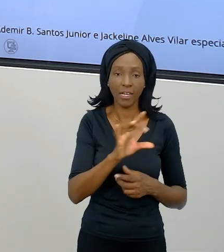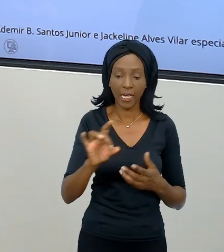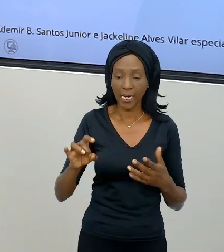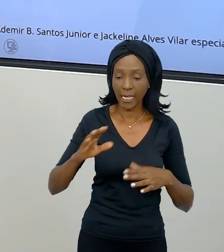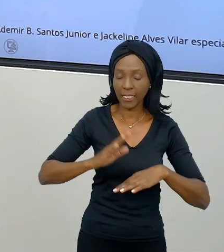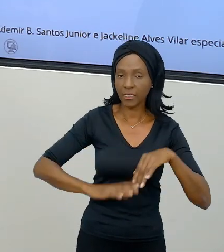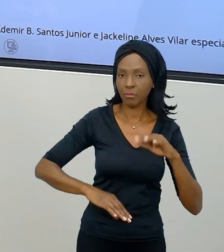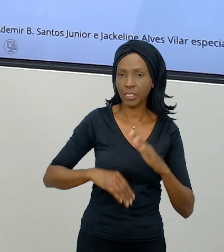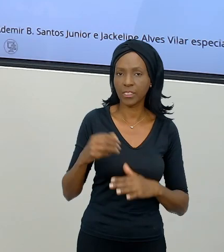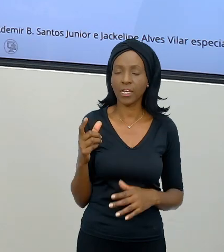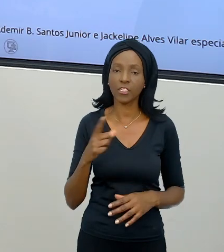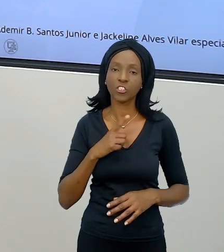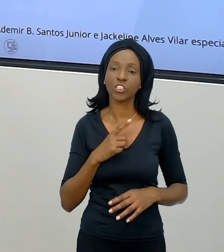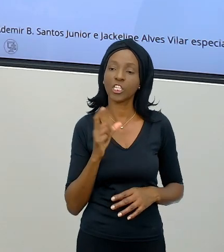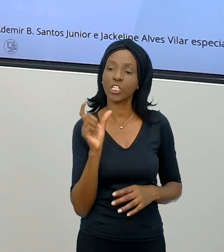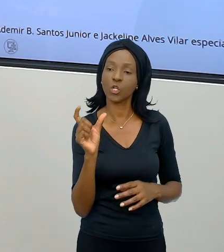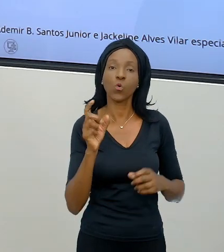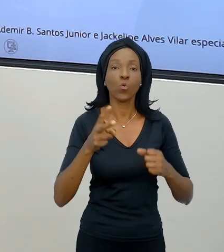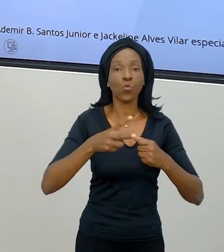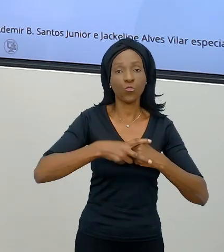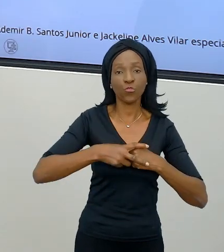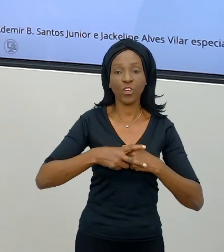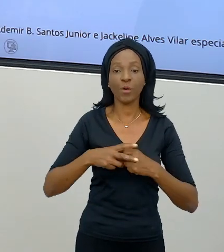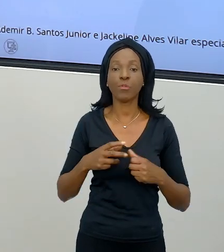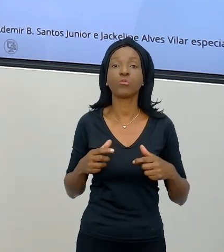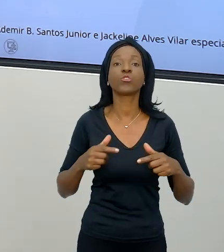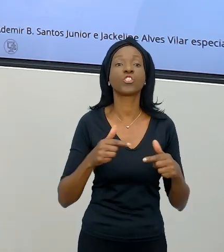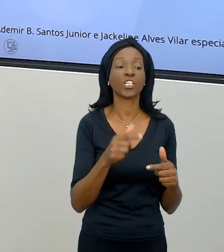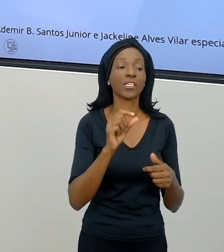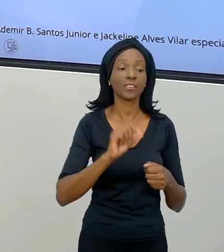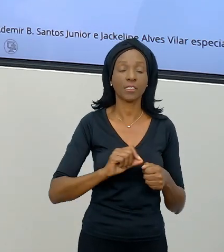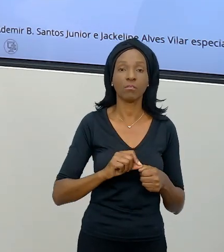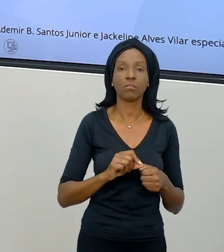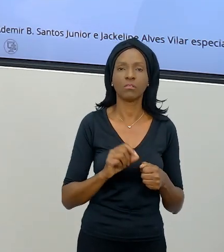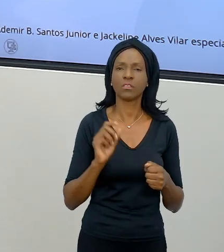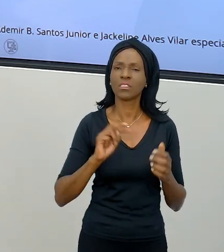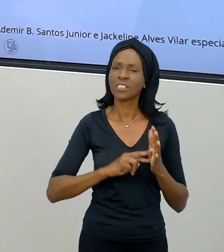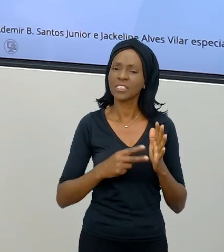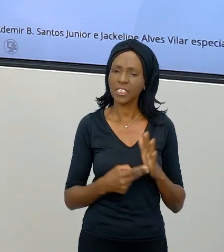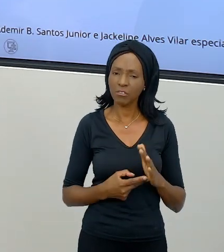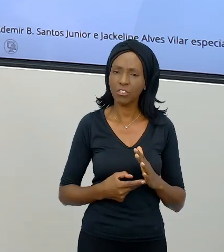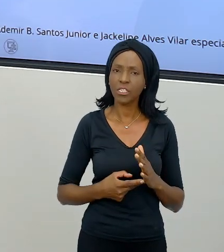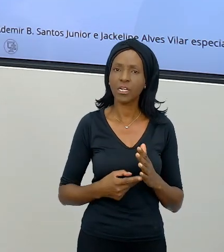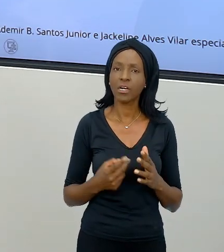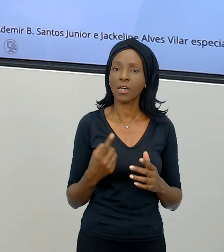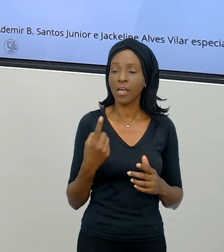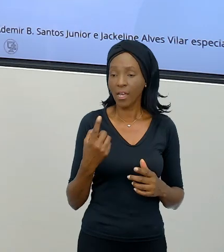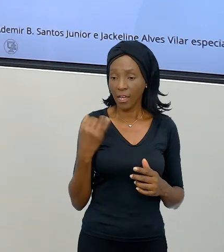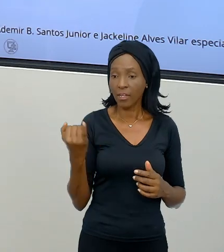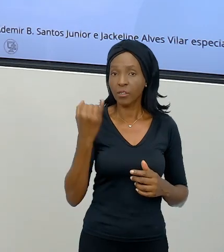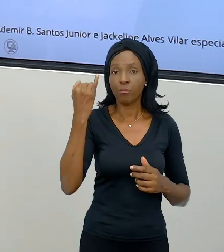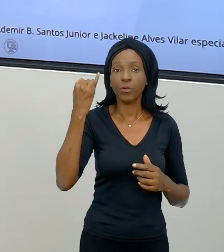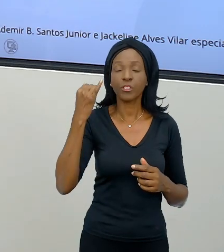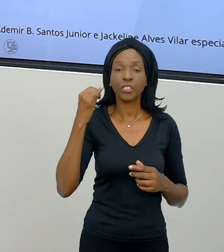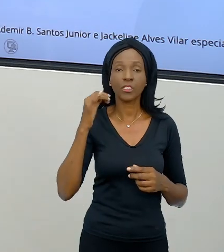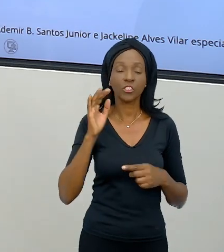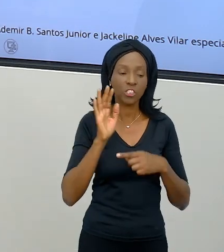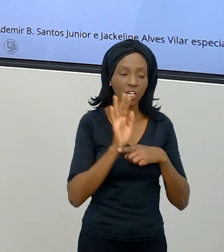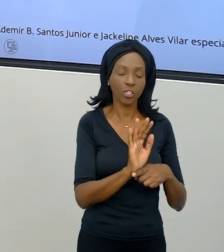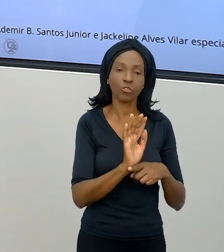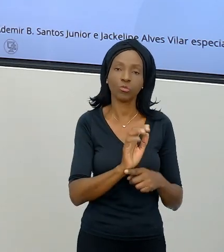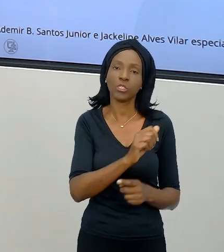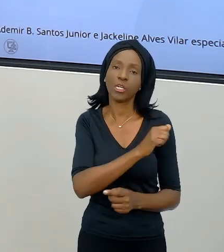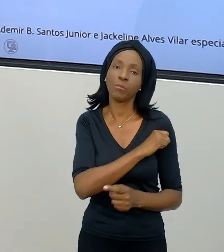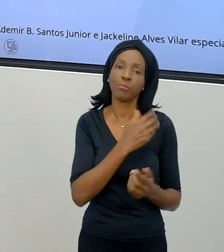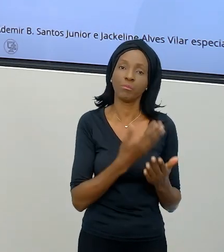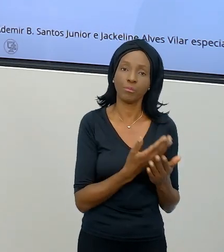verbo de ação. O que é o verbo de ação? É aquilo que o estudante precisa mobilizar para resolver o problema frente